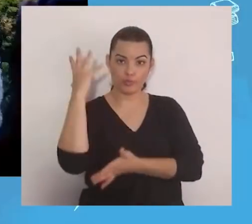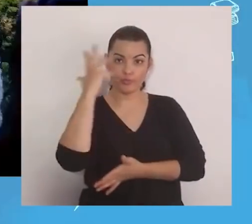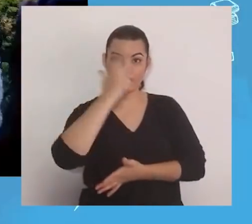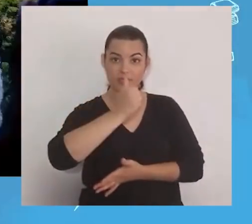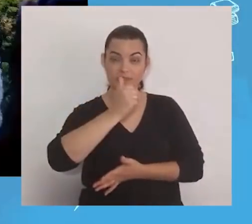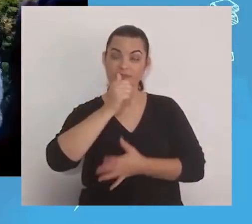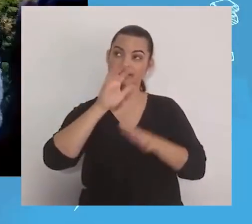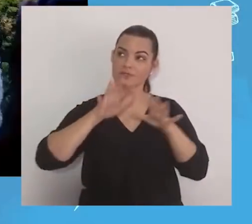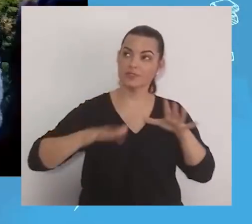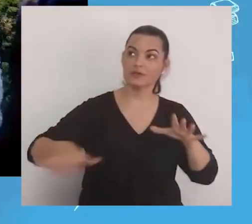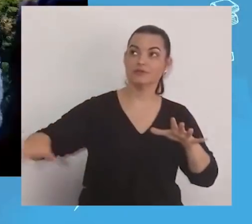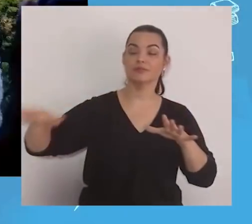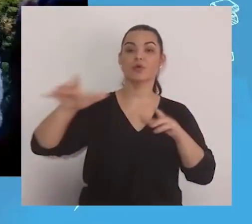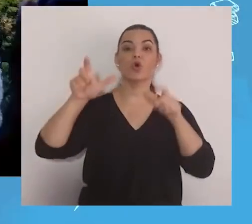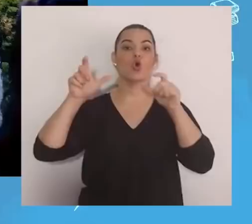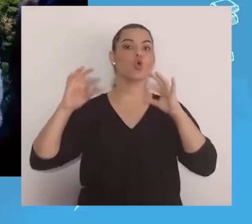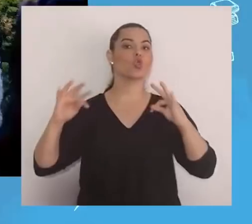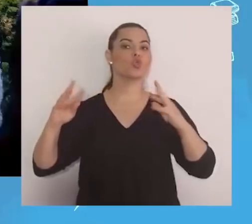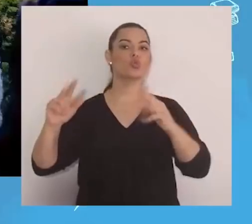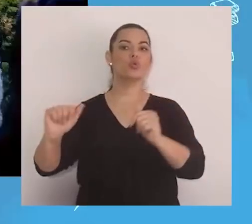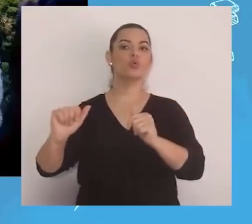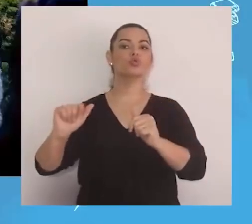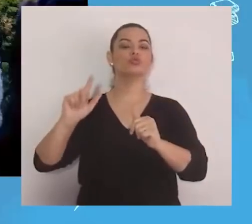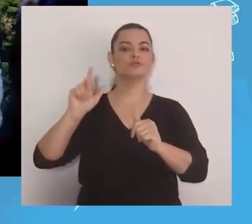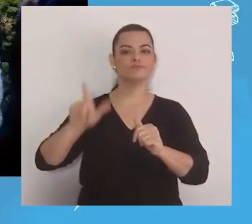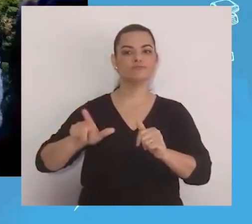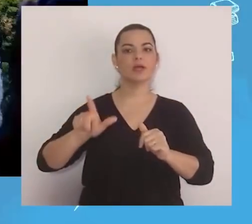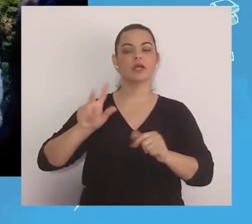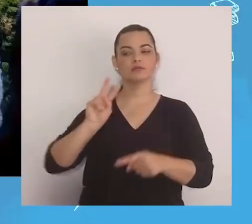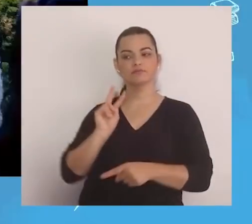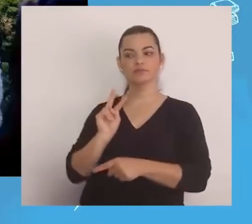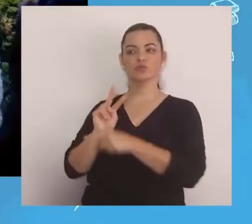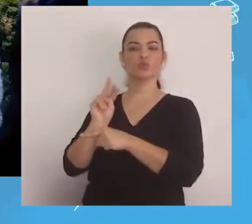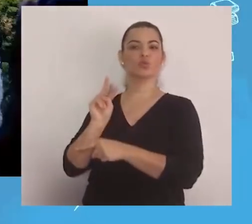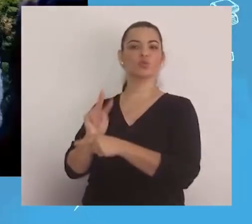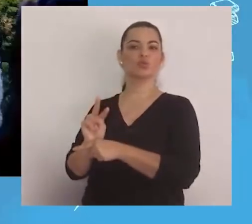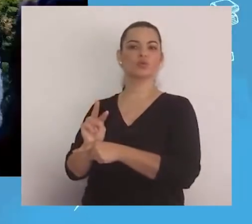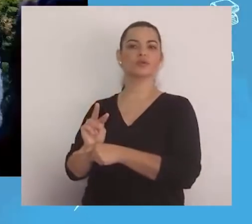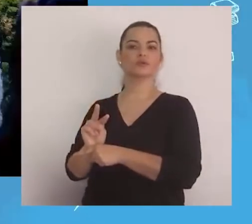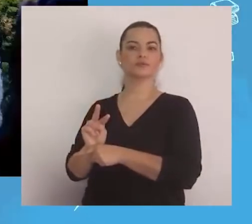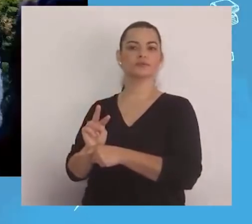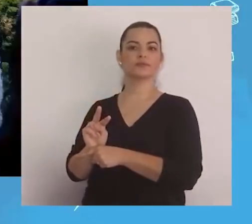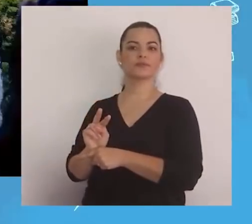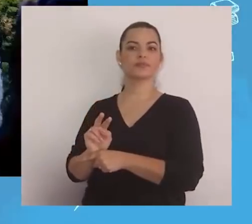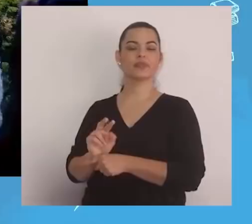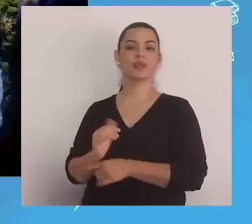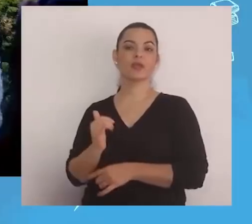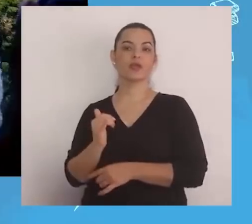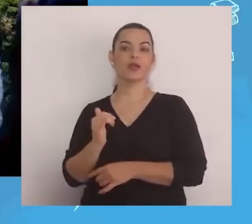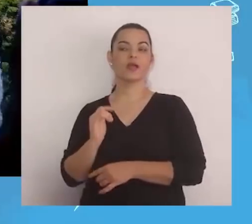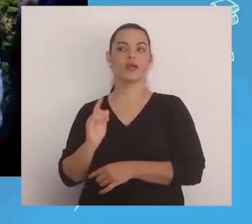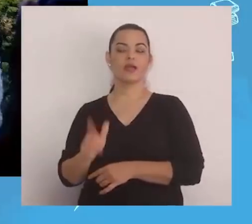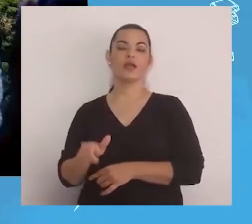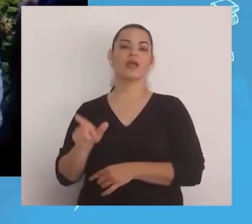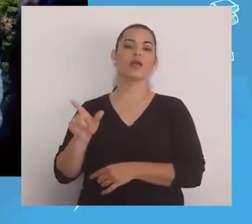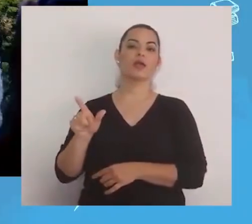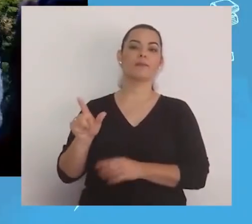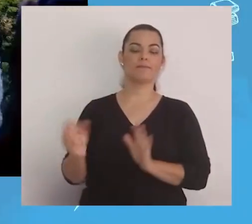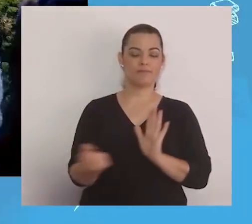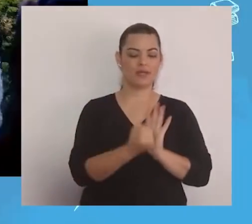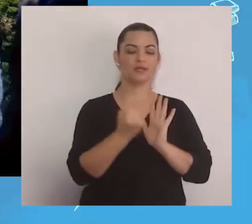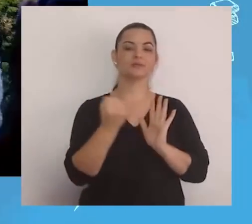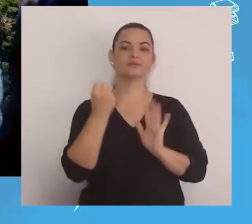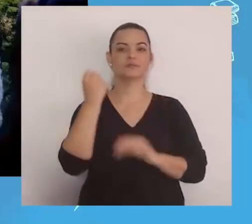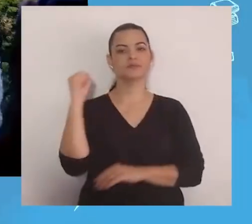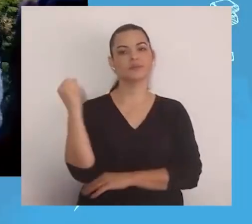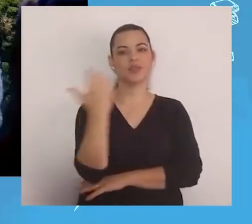pela representatividade que ela tem e também para que seja possível a preservação